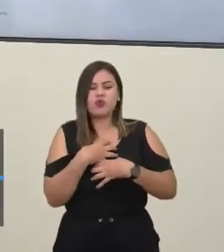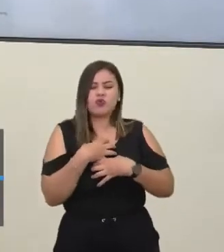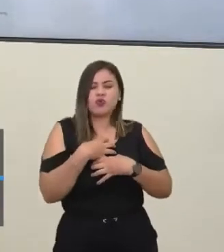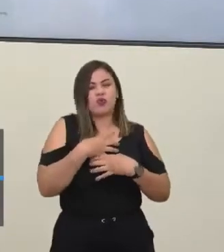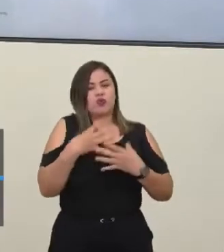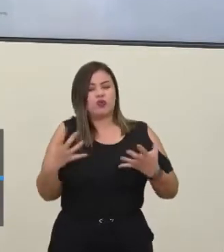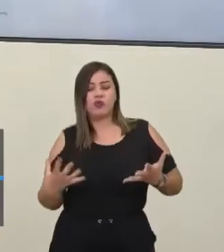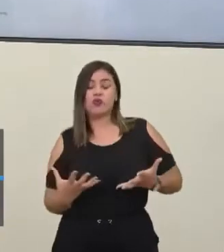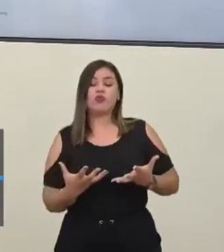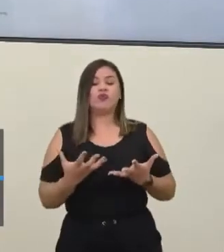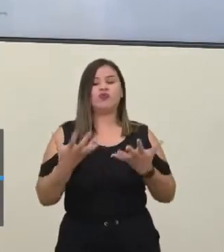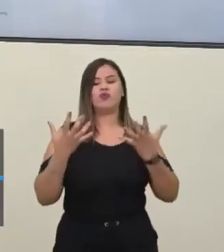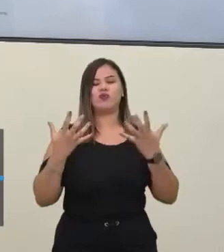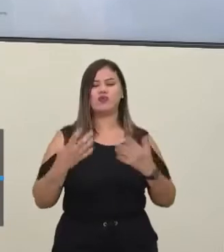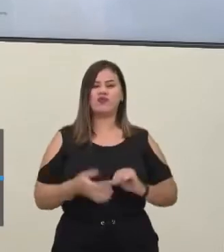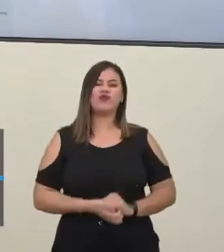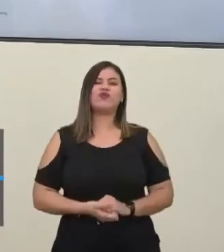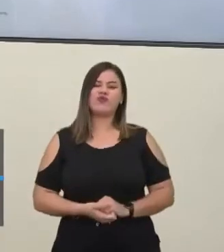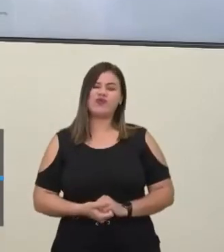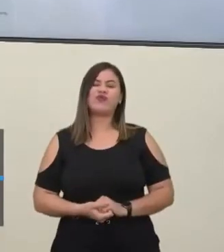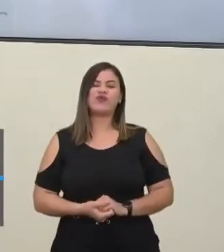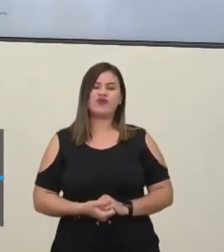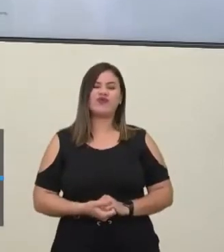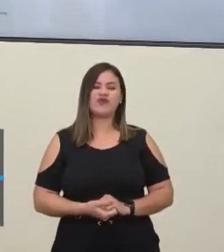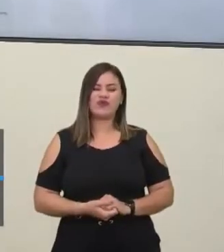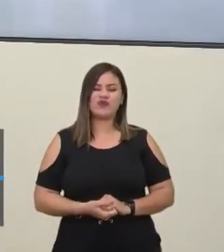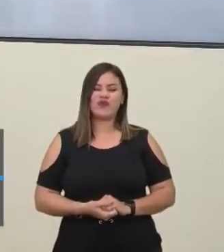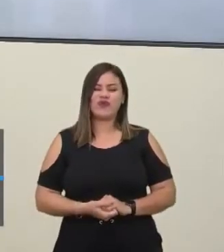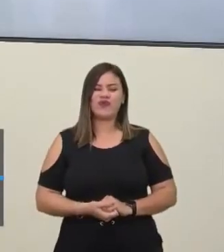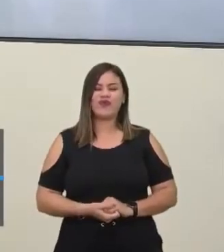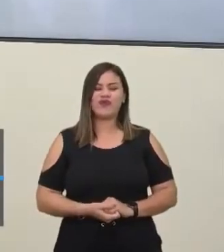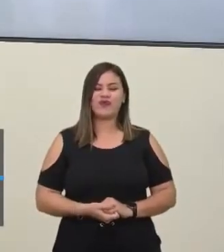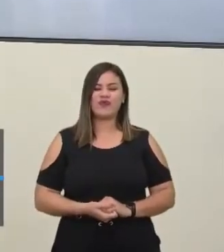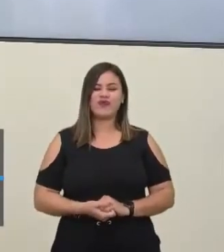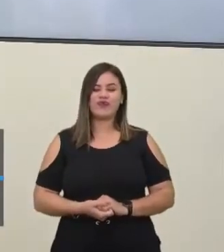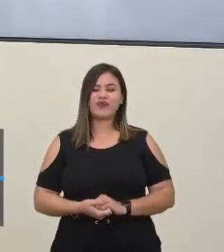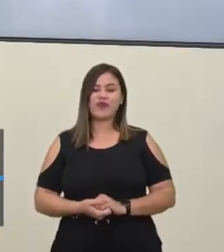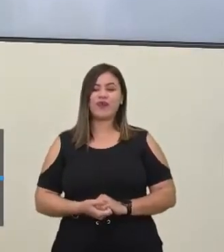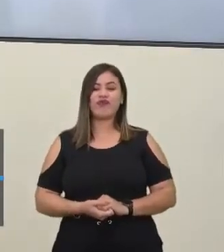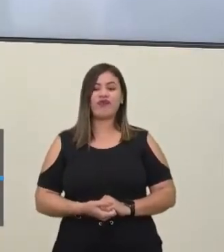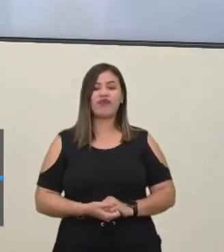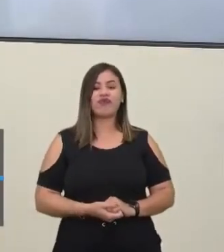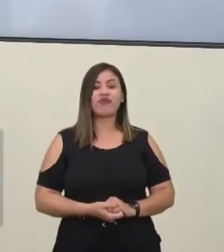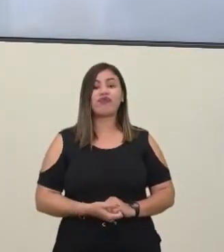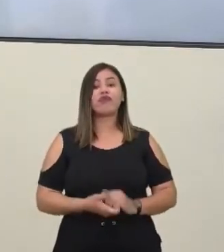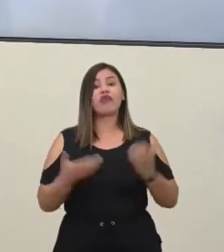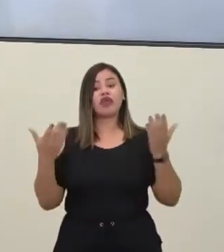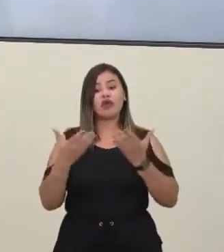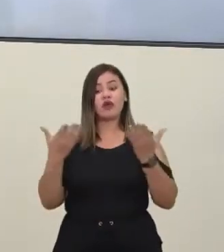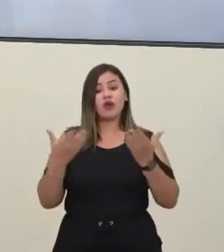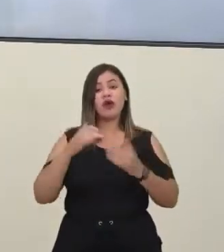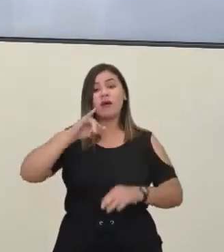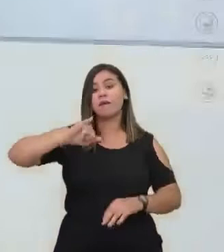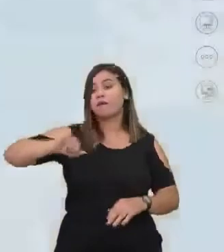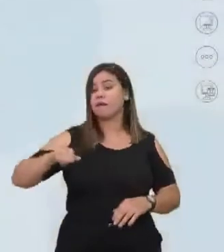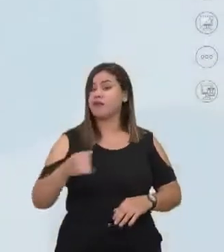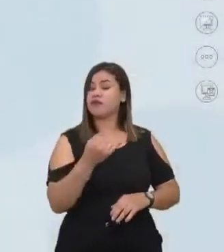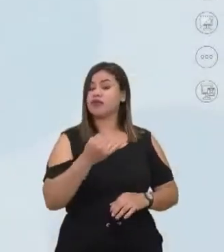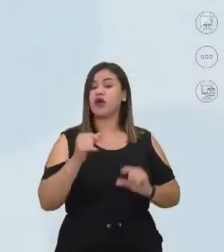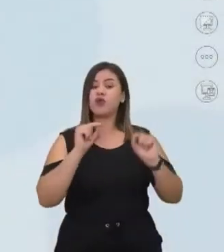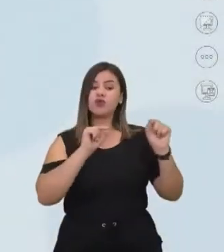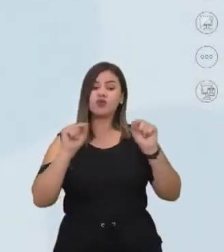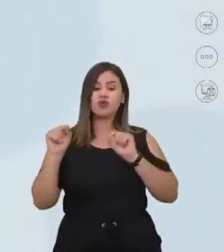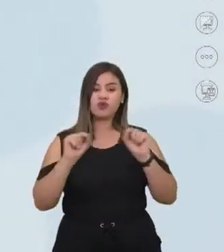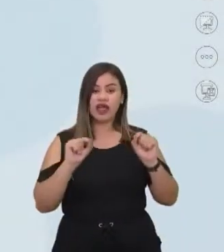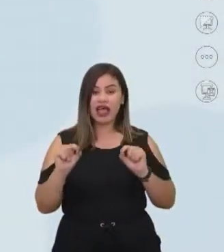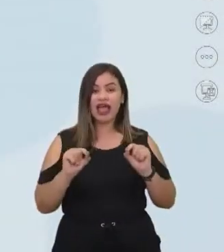quê a mais, né? Todo um colorido diferente na música, na melodia, tá bom? Então, vamos aproveitar agora, né? E